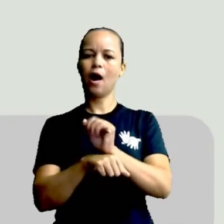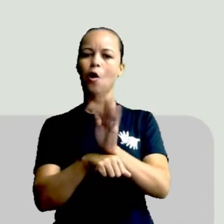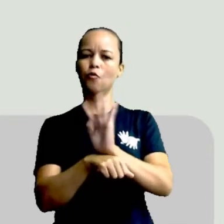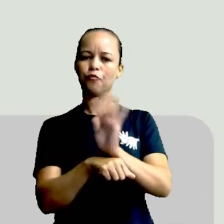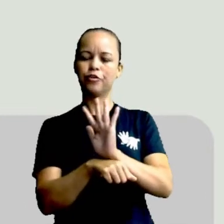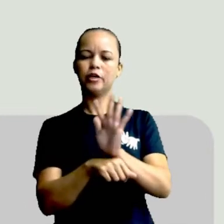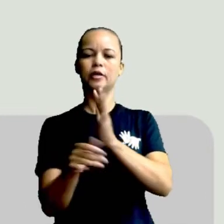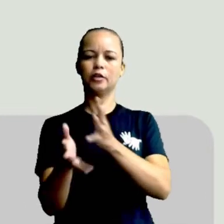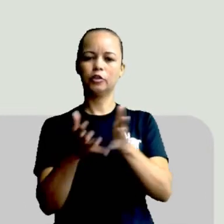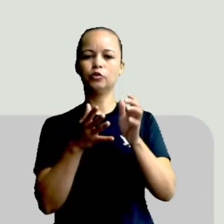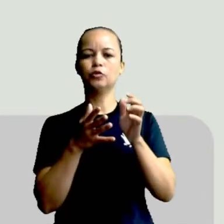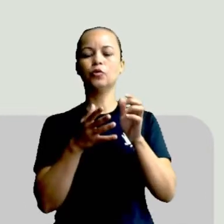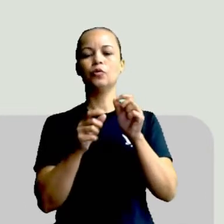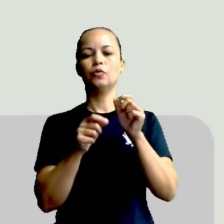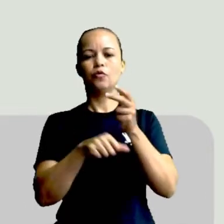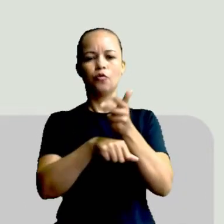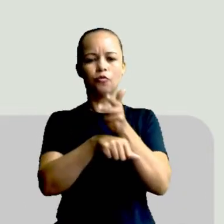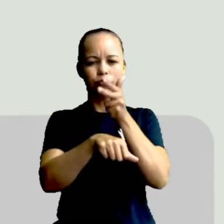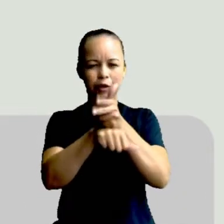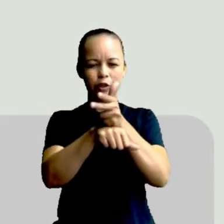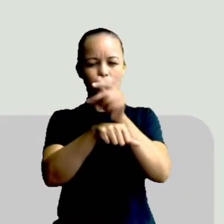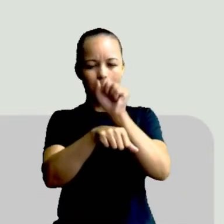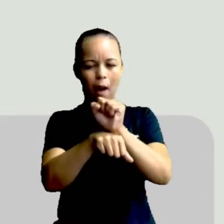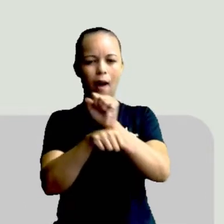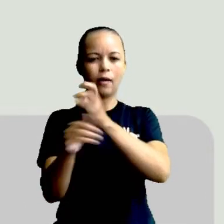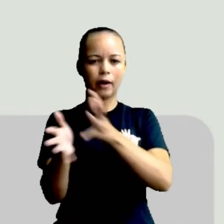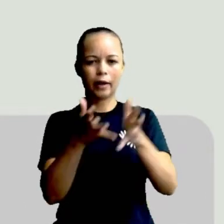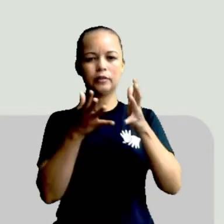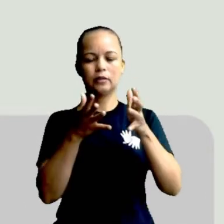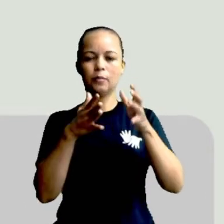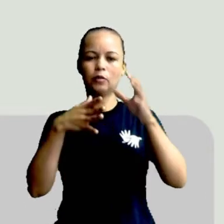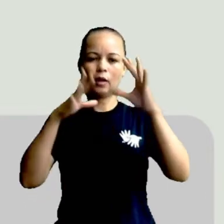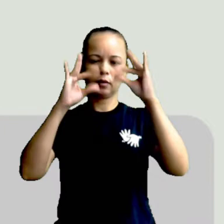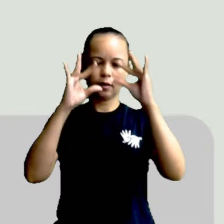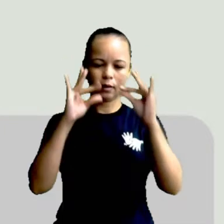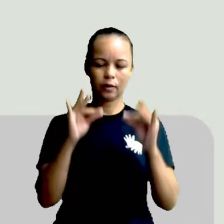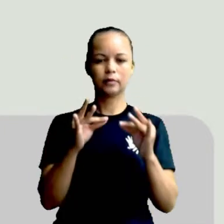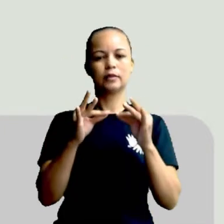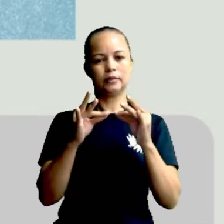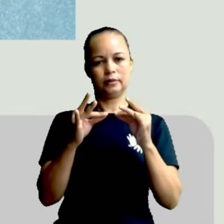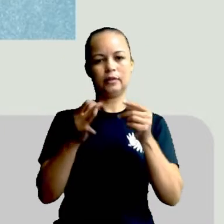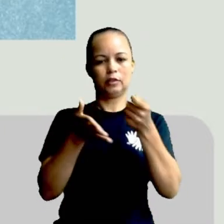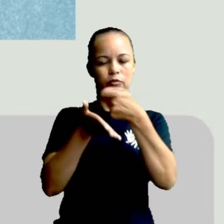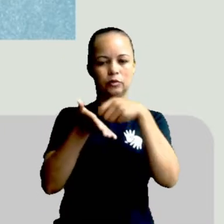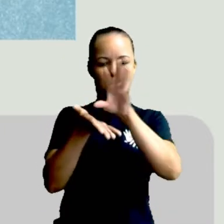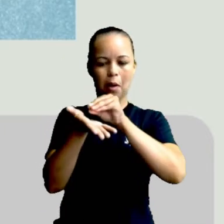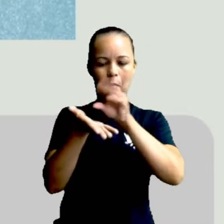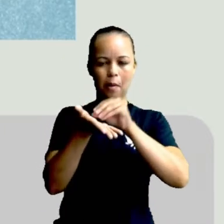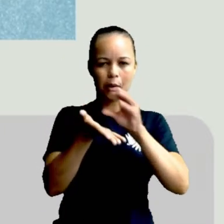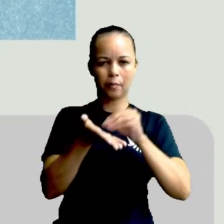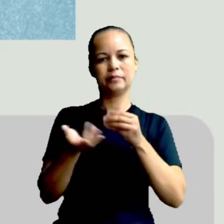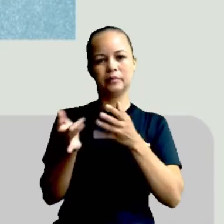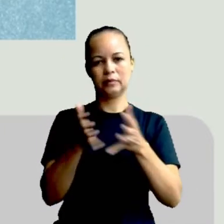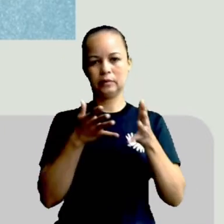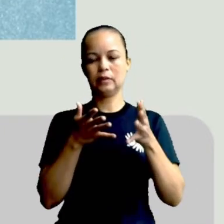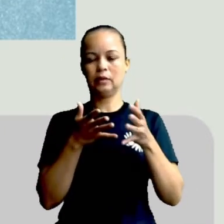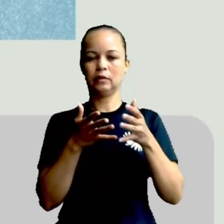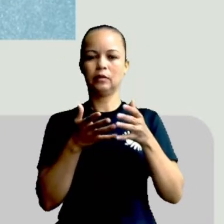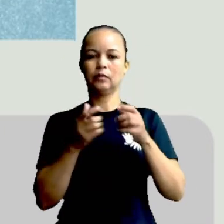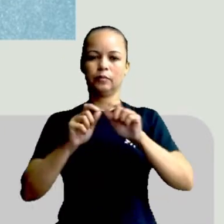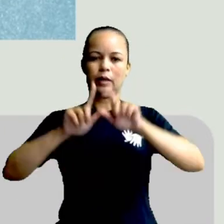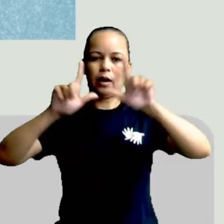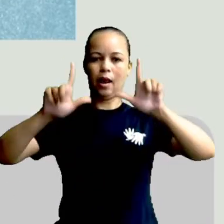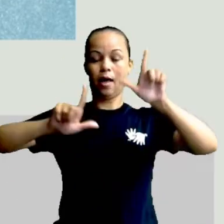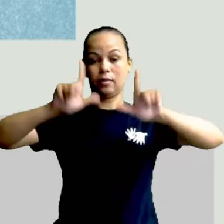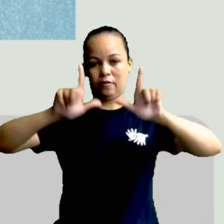nós estiver assistindo pelo YouTube e anotar aí esses detalhes mas eu acho que também dá tempo de você anotar e